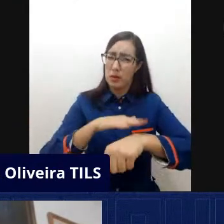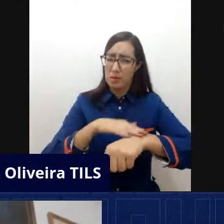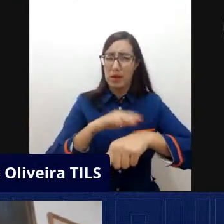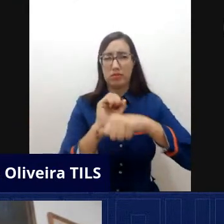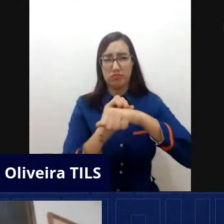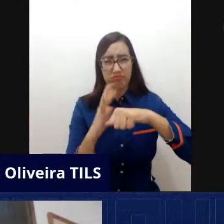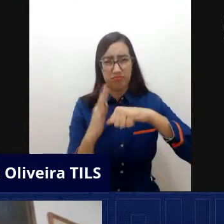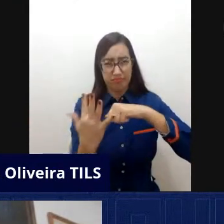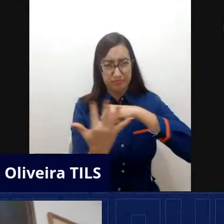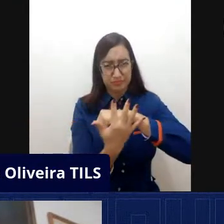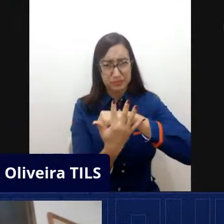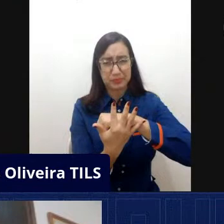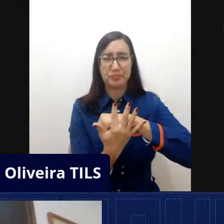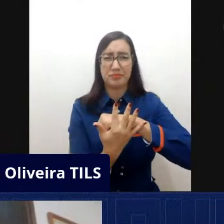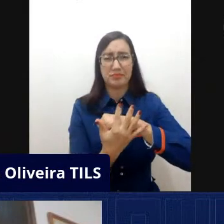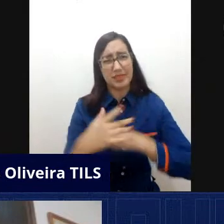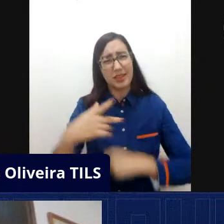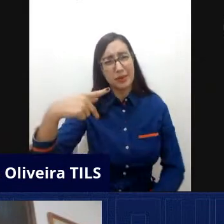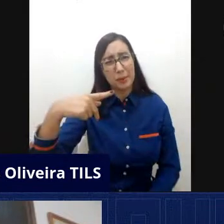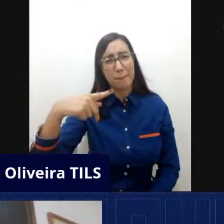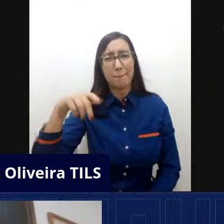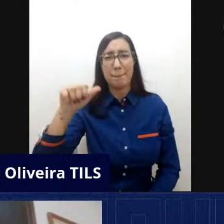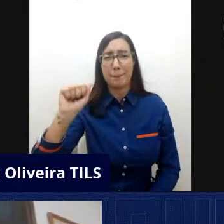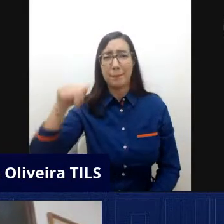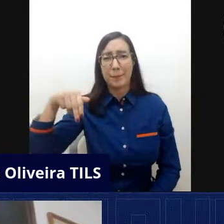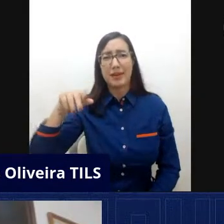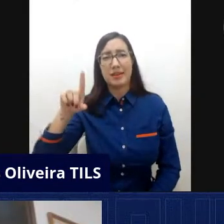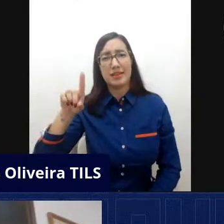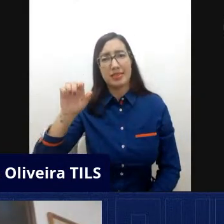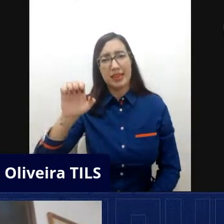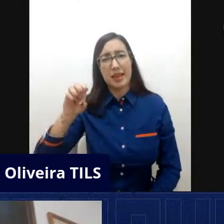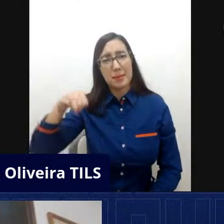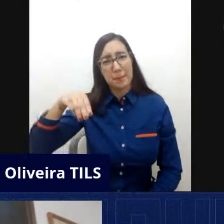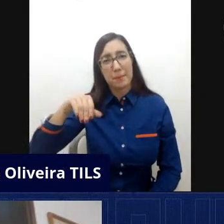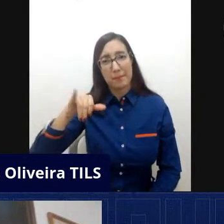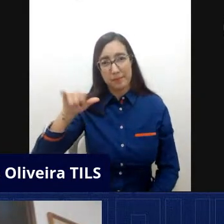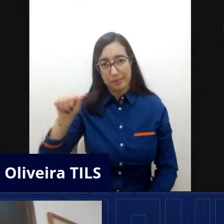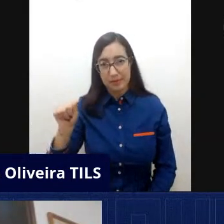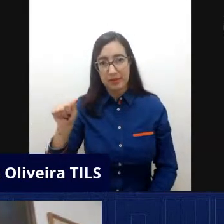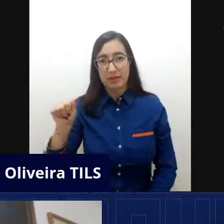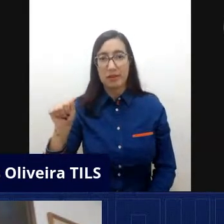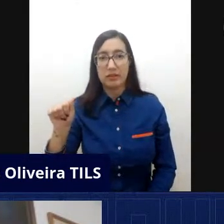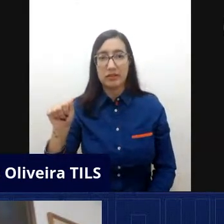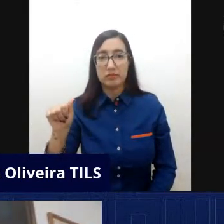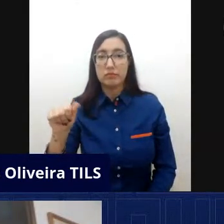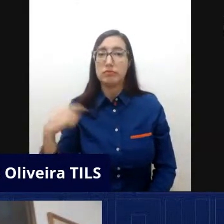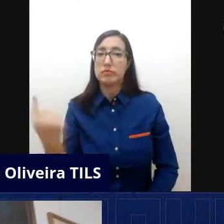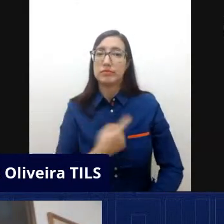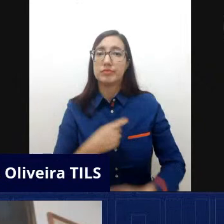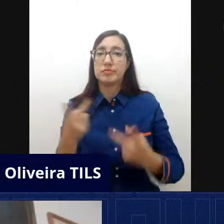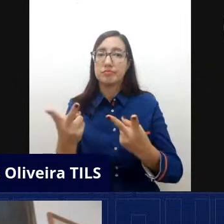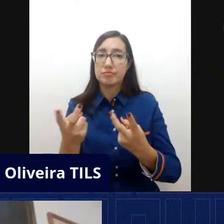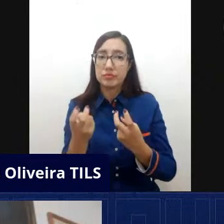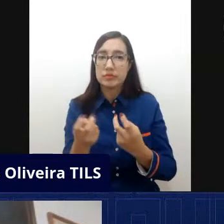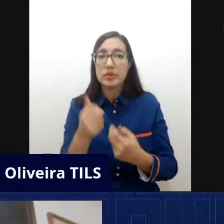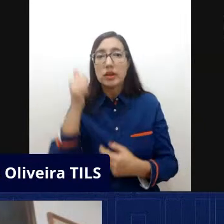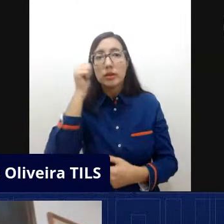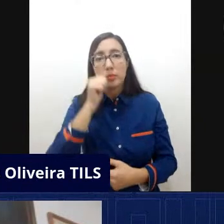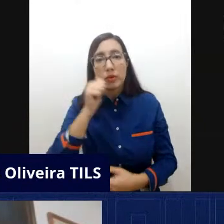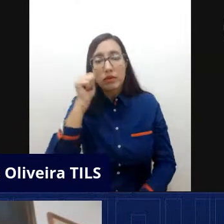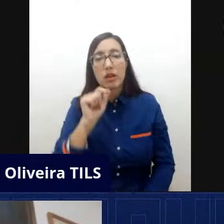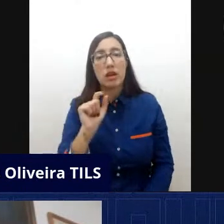do trabalho, mais uma vez recaindo, né, sobre as mulheres, o cansaço, o acúmulo, o desestímulo, a